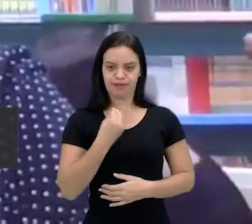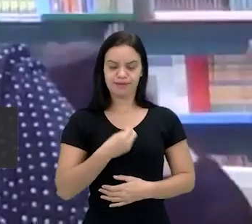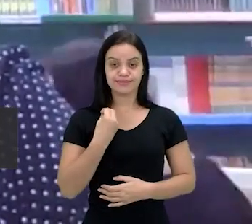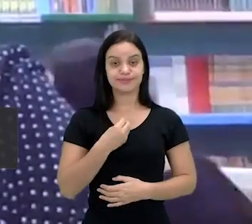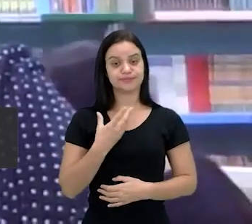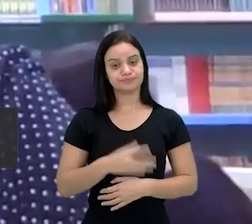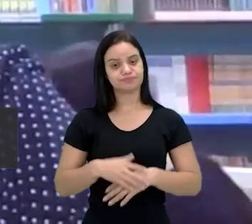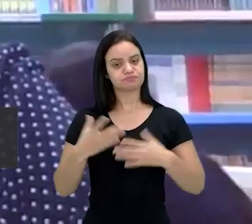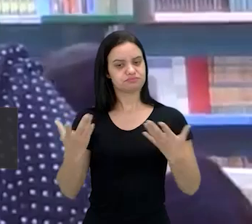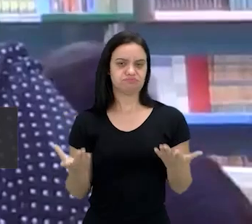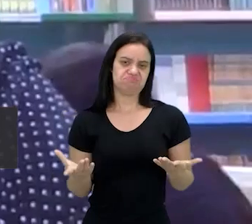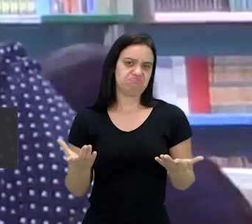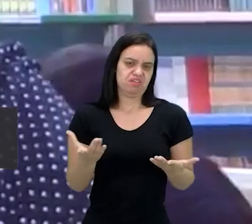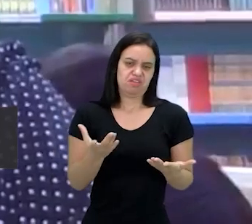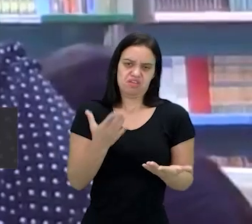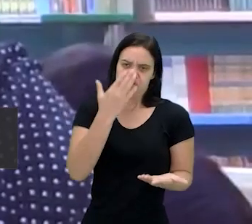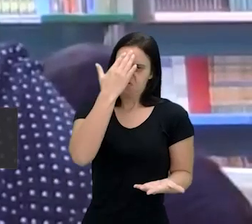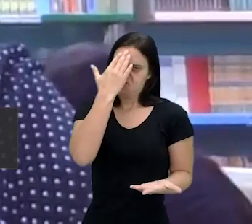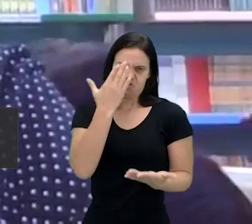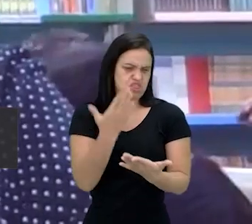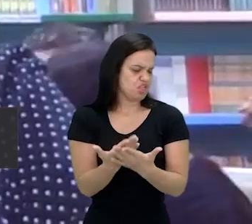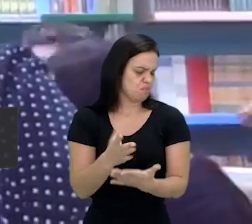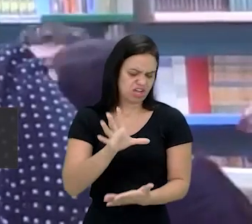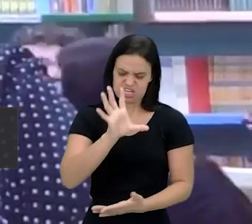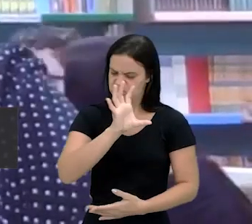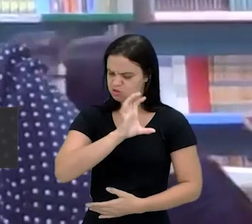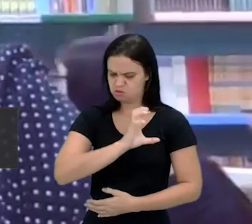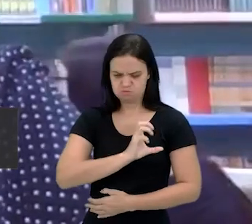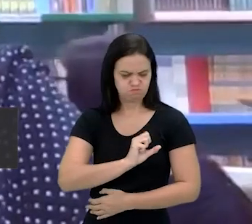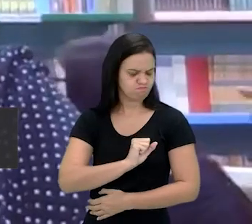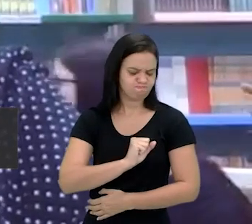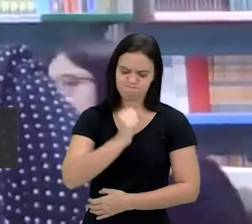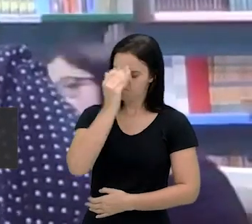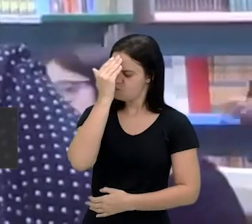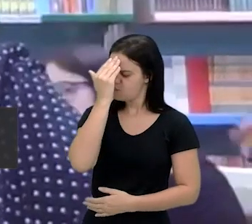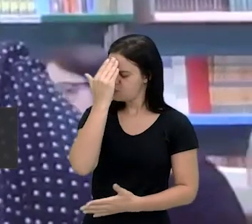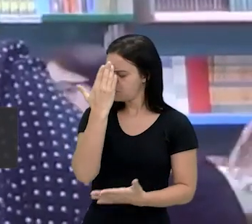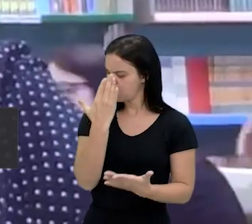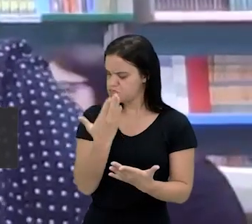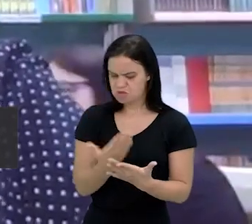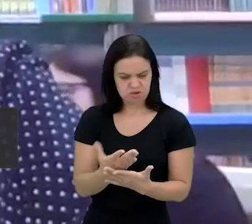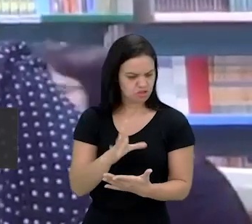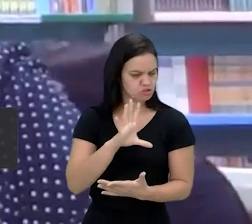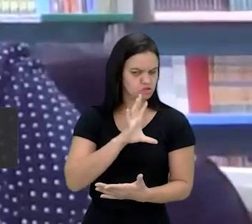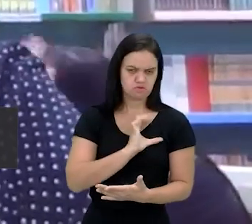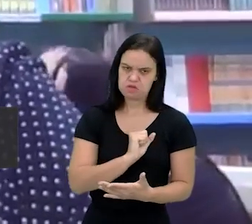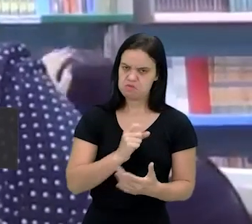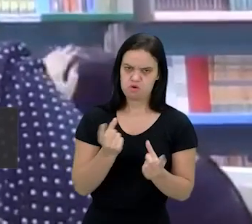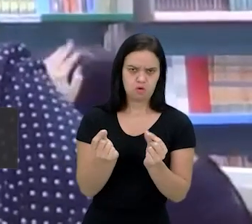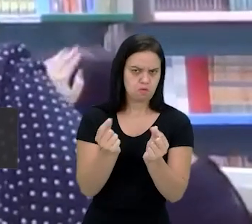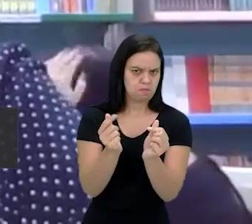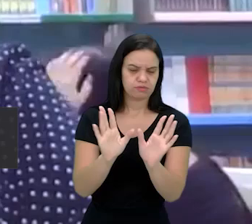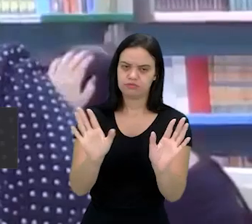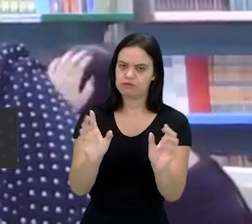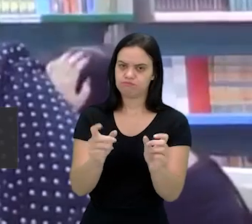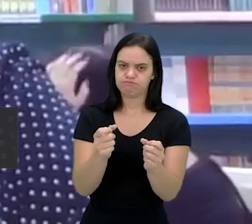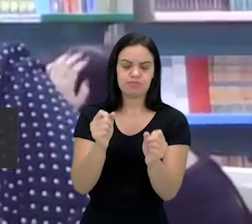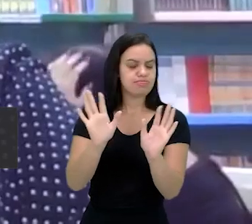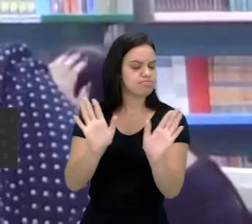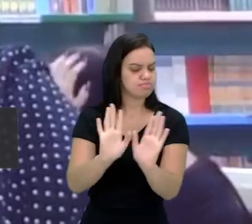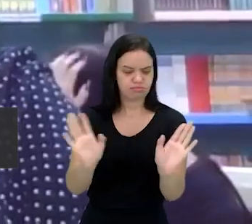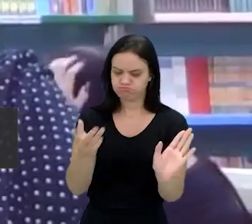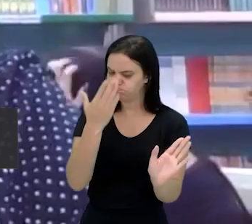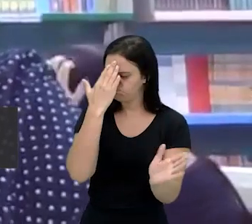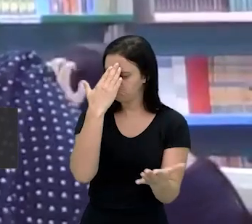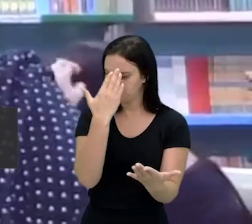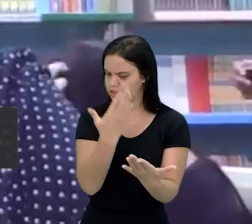pessoa. Eu não acredito nesse amor também, não acredito no amor comprado, eu não